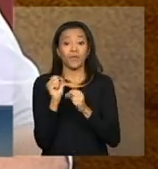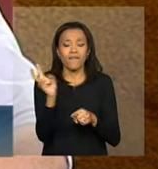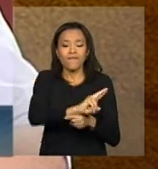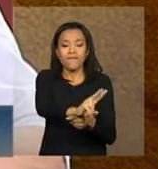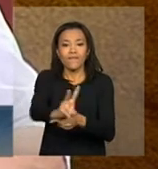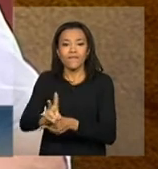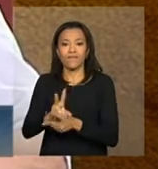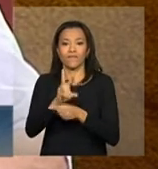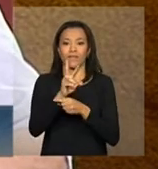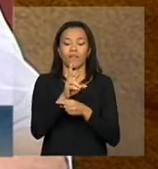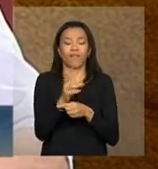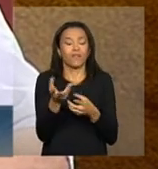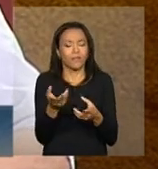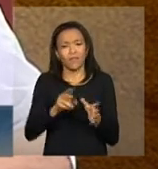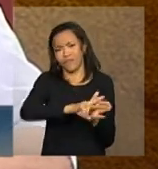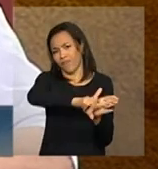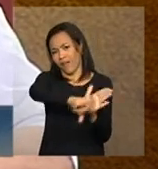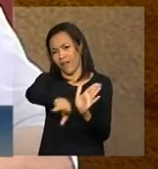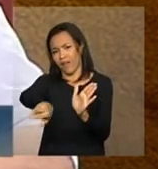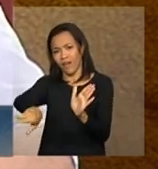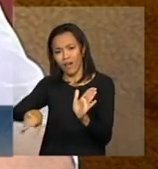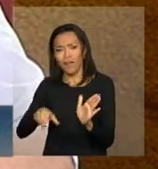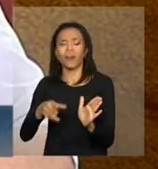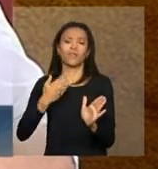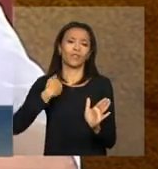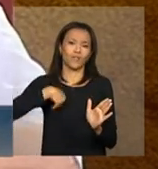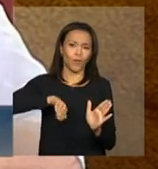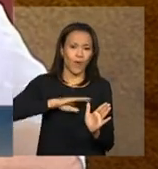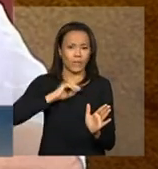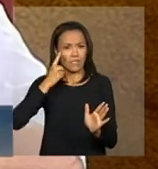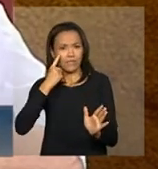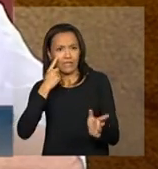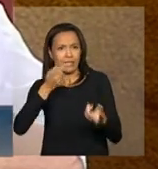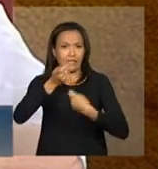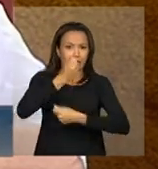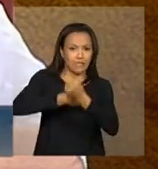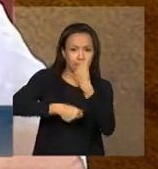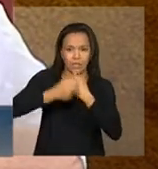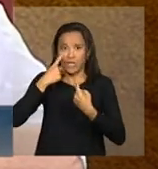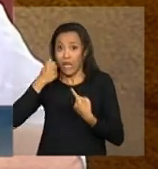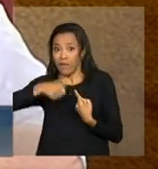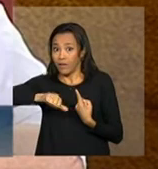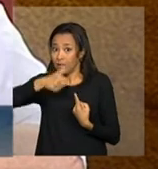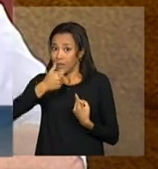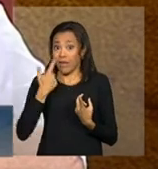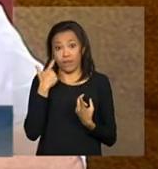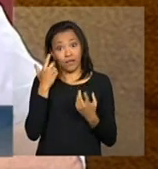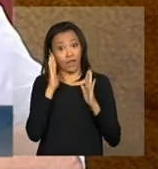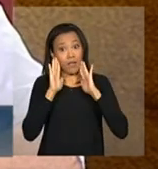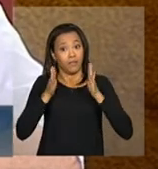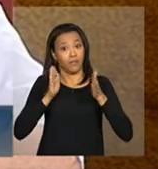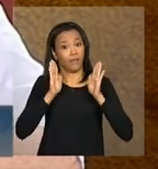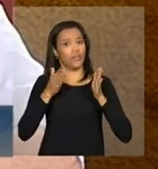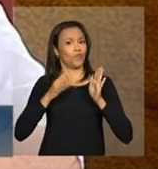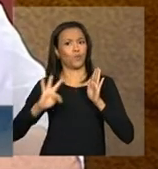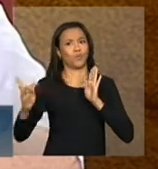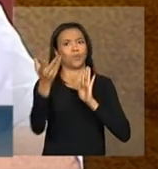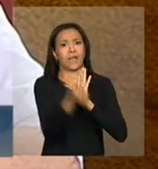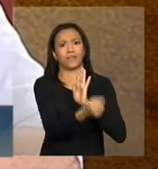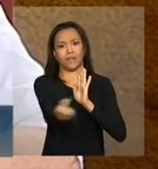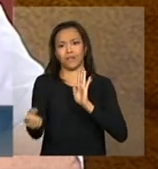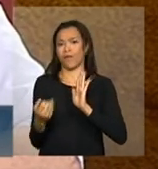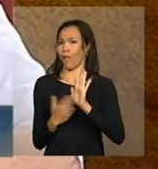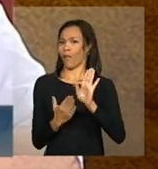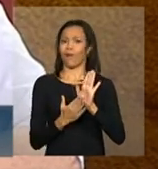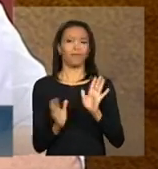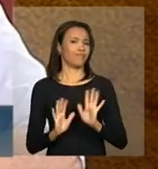de situações do ponto de vista macroeconômico que nós temos que estar atentos, certo? Então, assim, muitas coisas